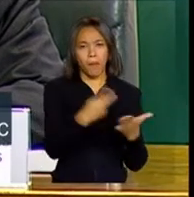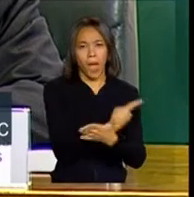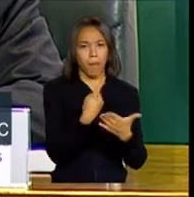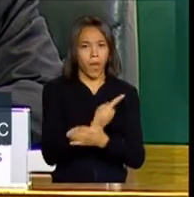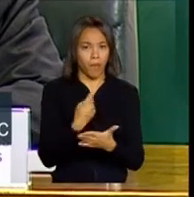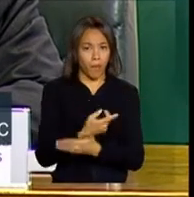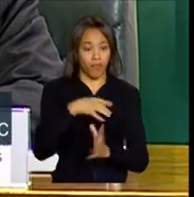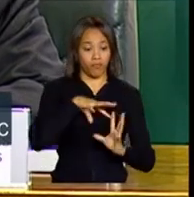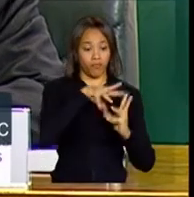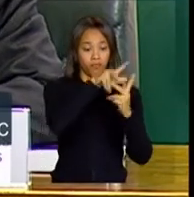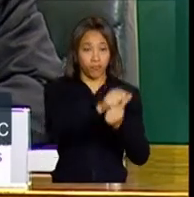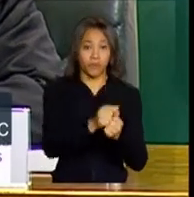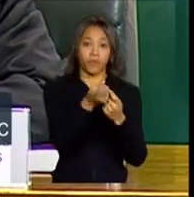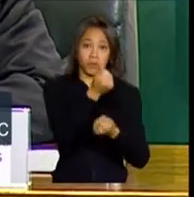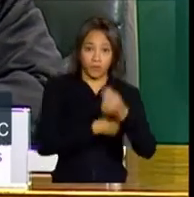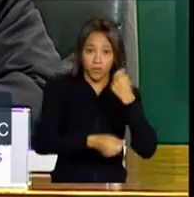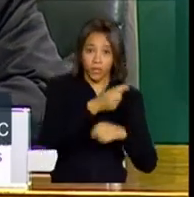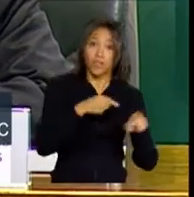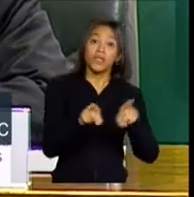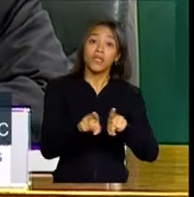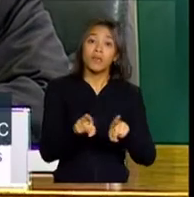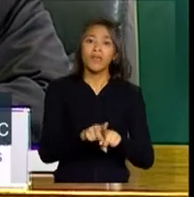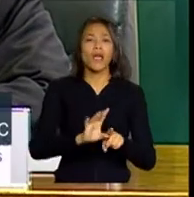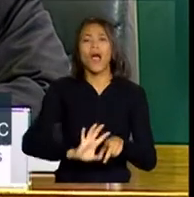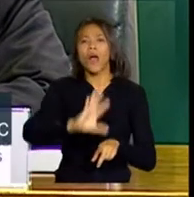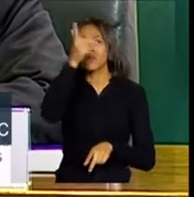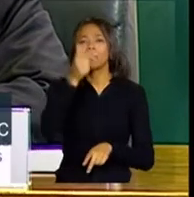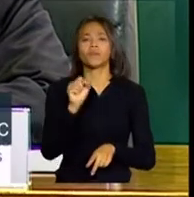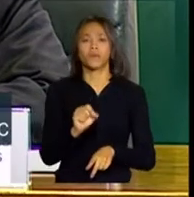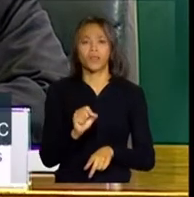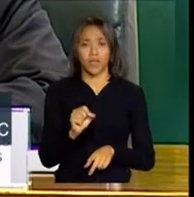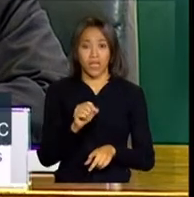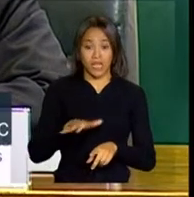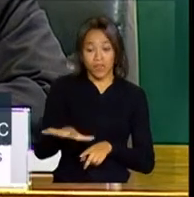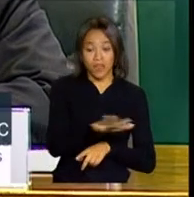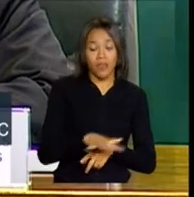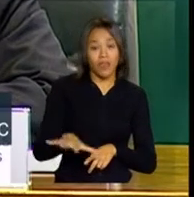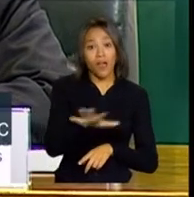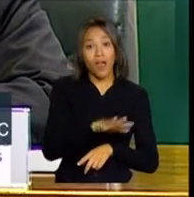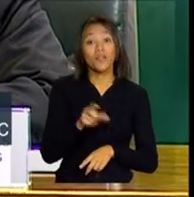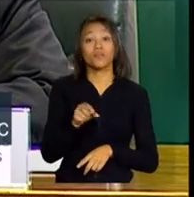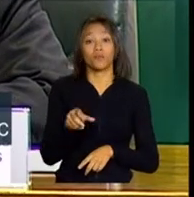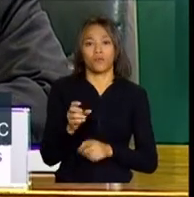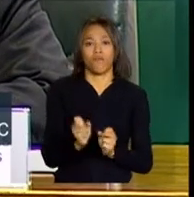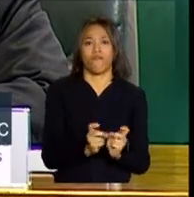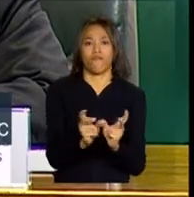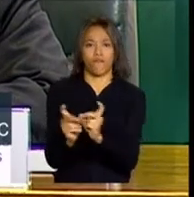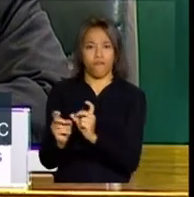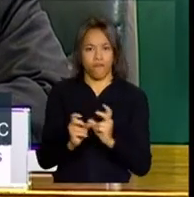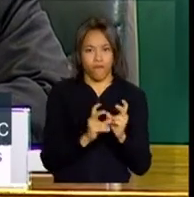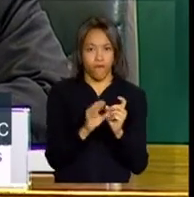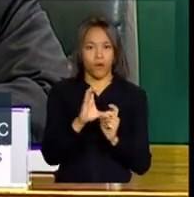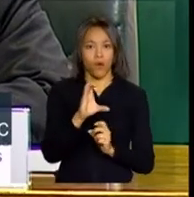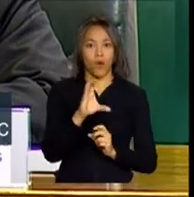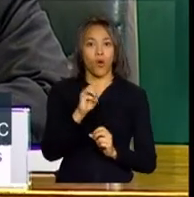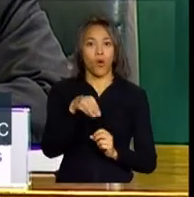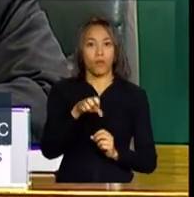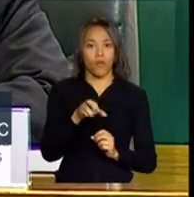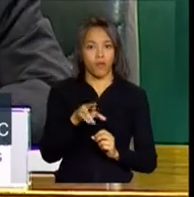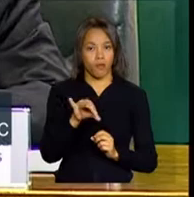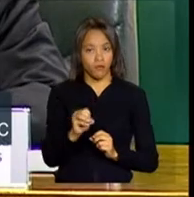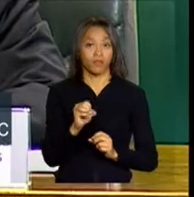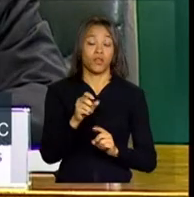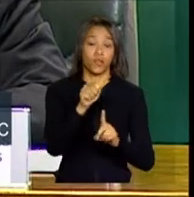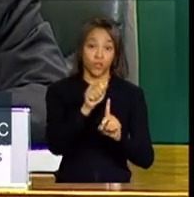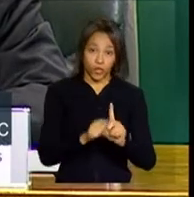como sabemos seus efeitos projetaram também sobre o sistema multilateral de comércio em Julho de